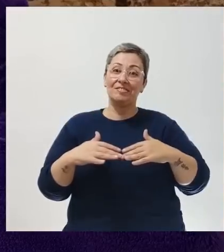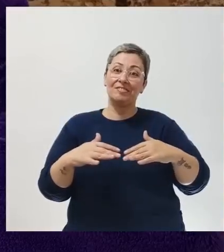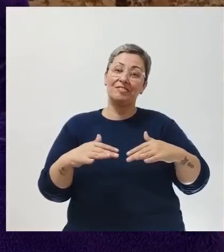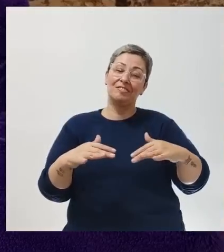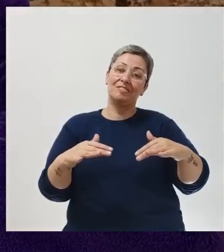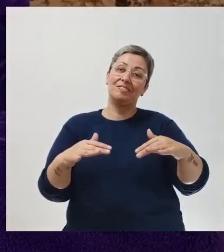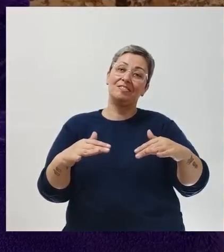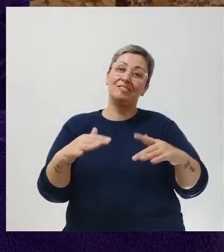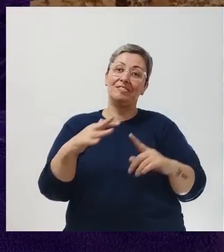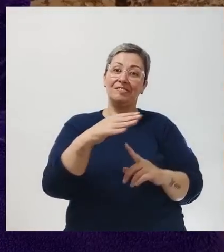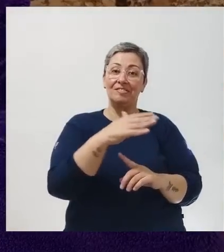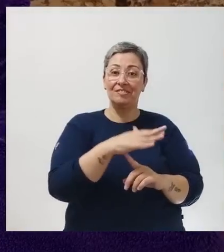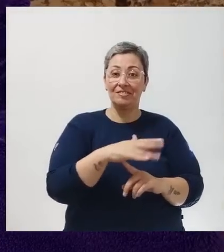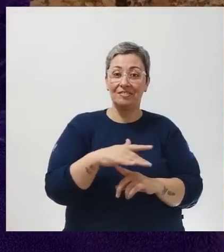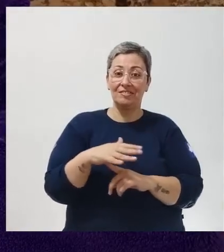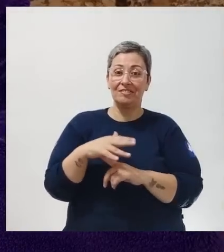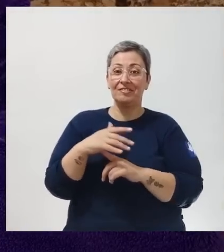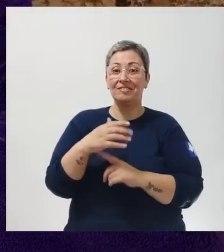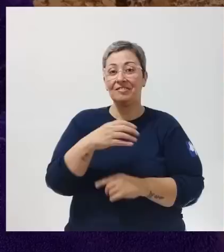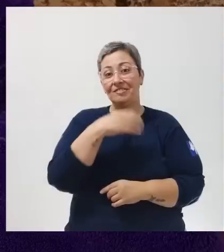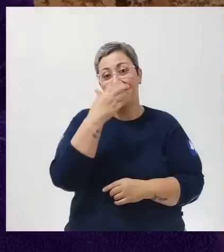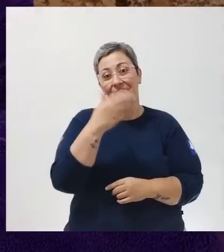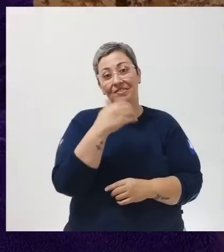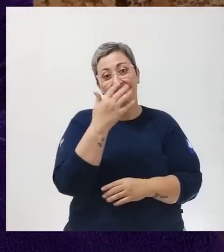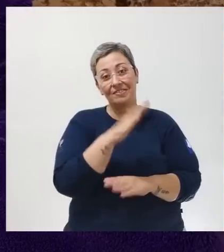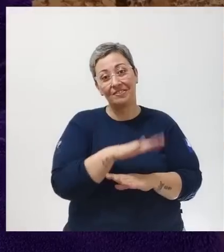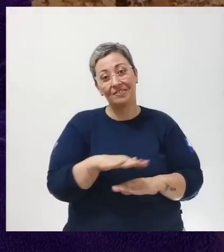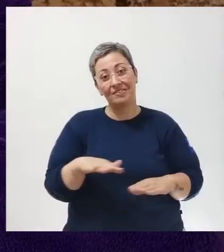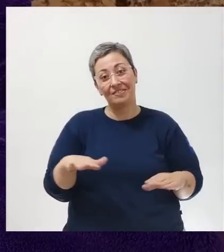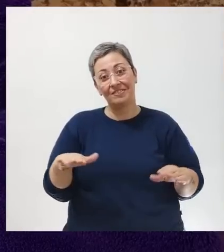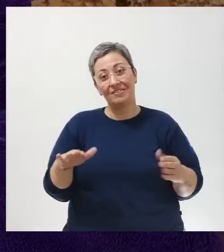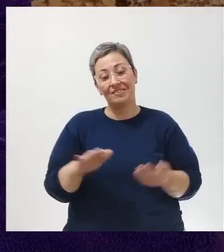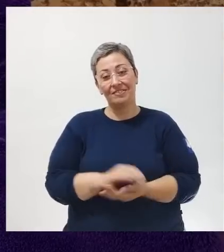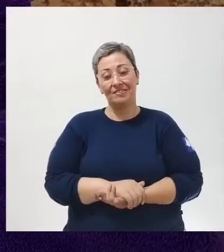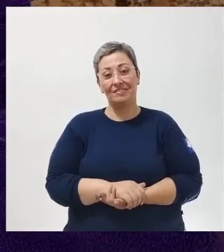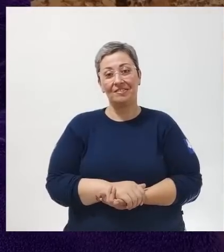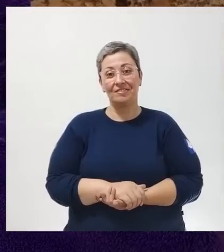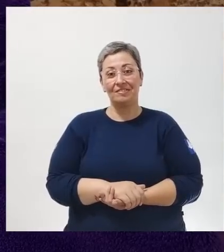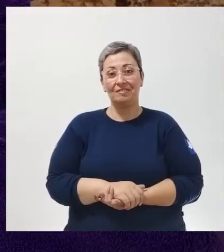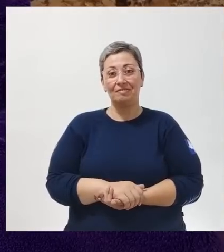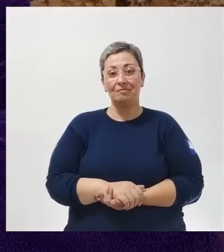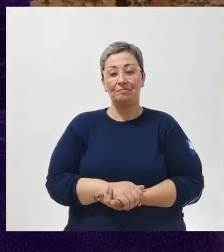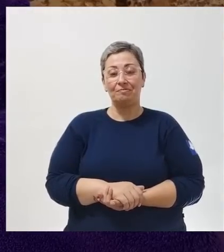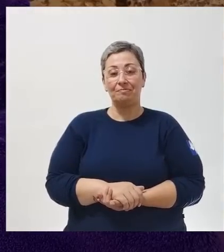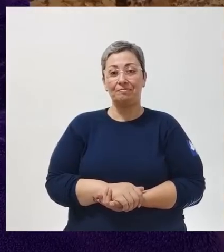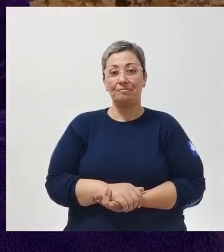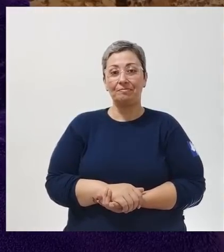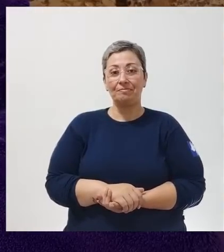guardo. No meu jardim, pomar da infância.